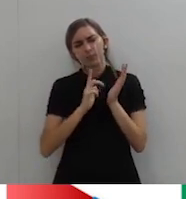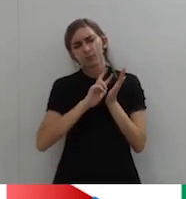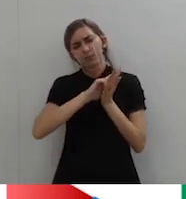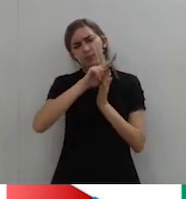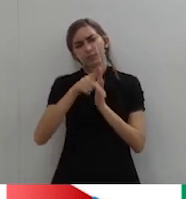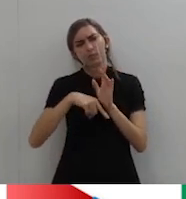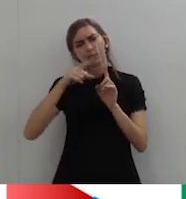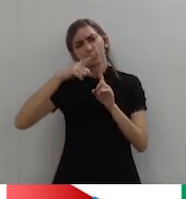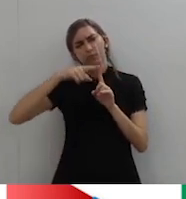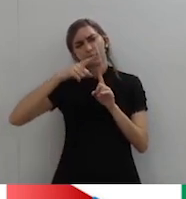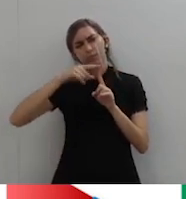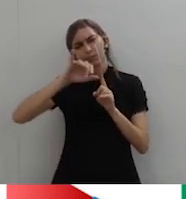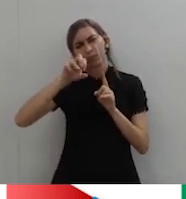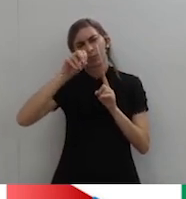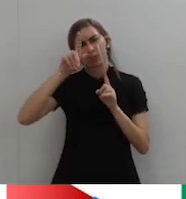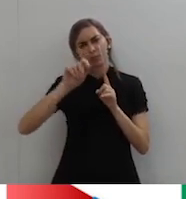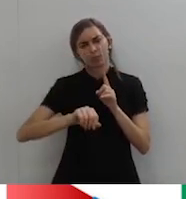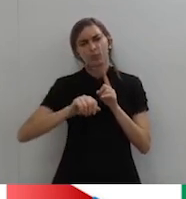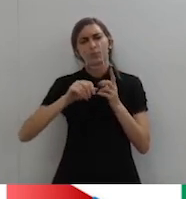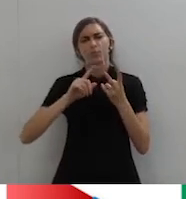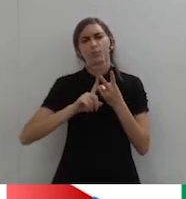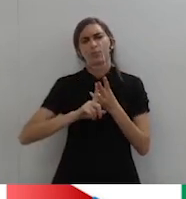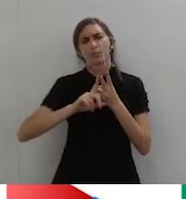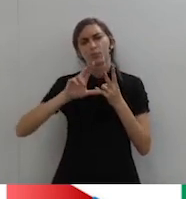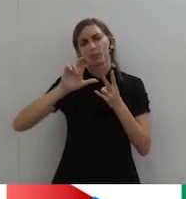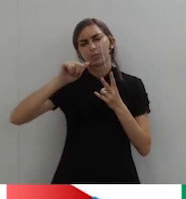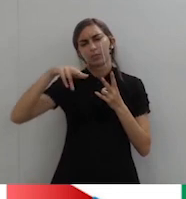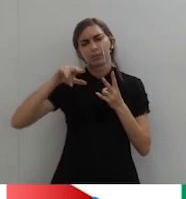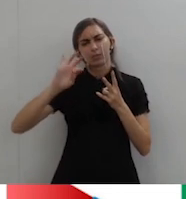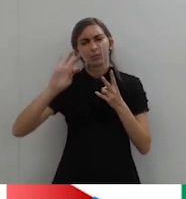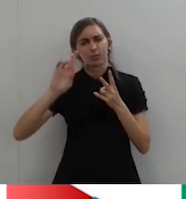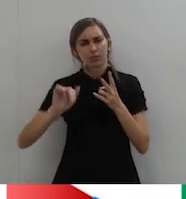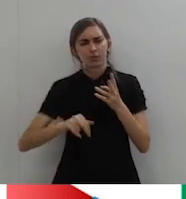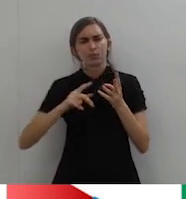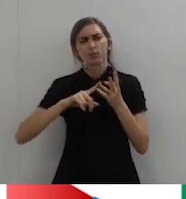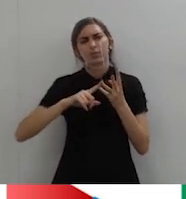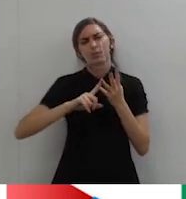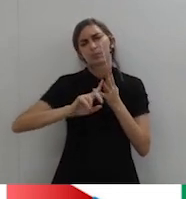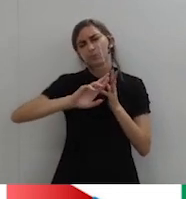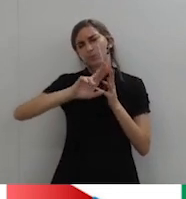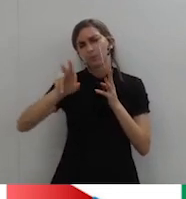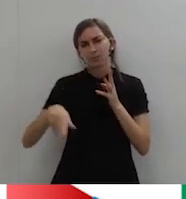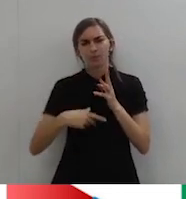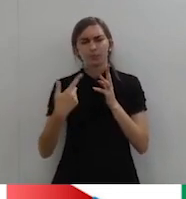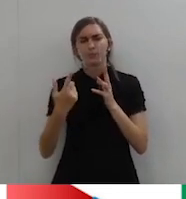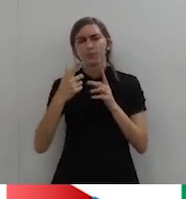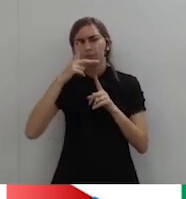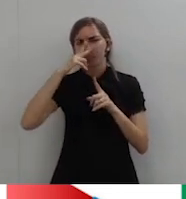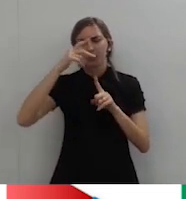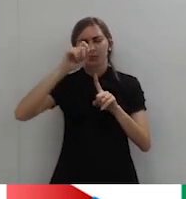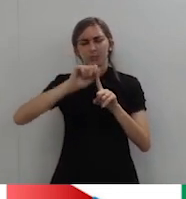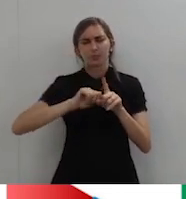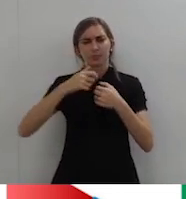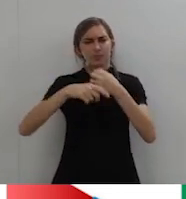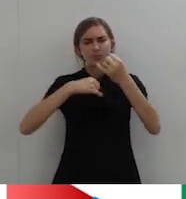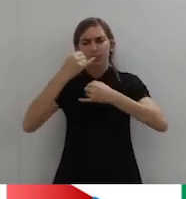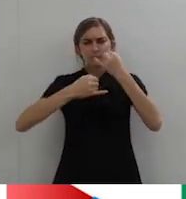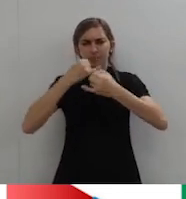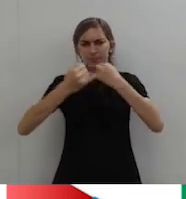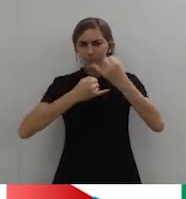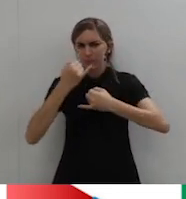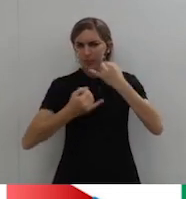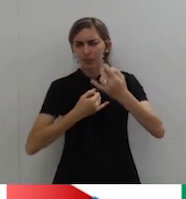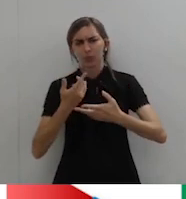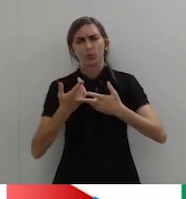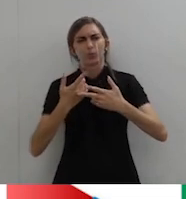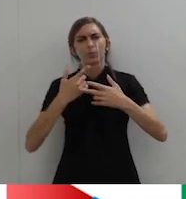tem vários tipos de jogos. Então tem a biriba, tem a canastra, o relancinho. Então um mesmo brinquedo, um